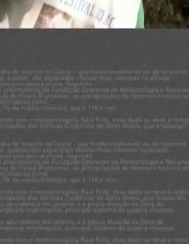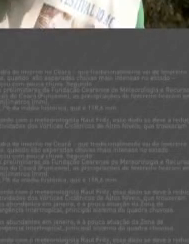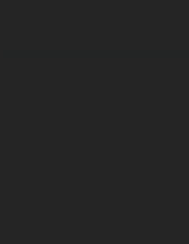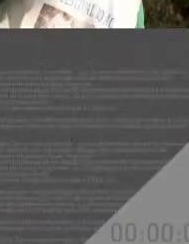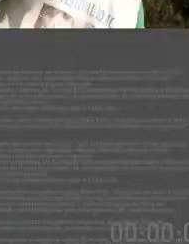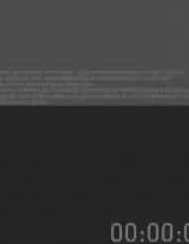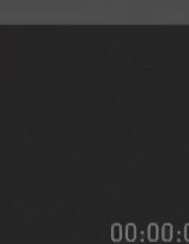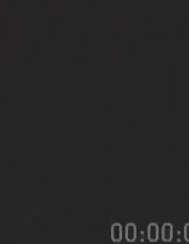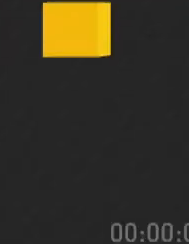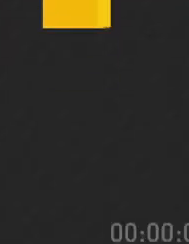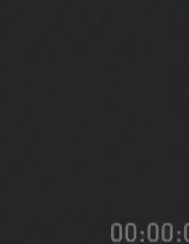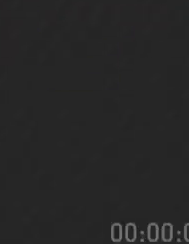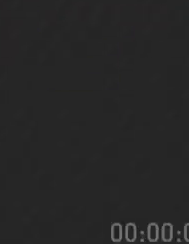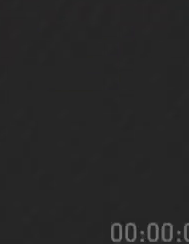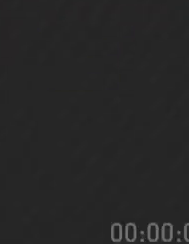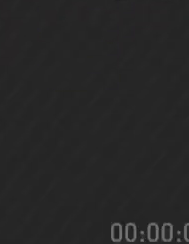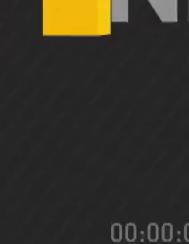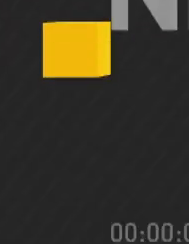ae